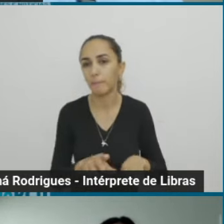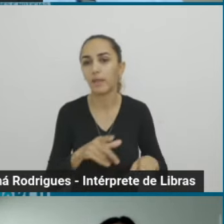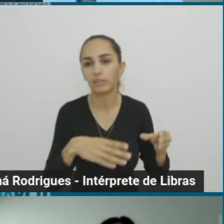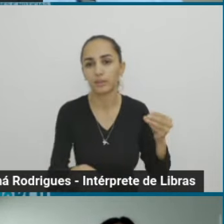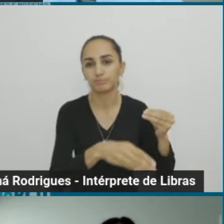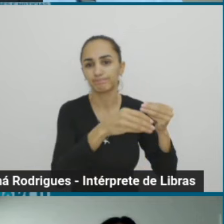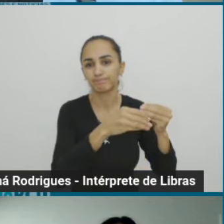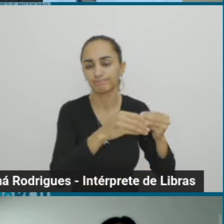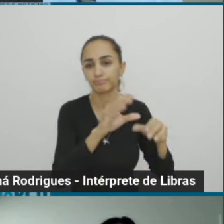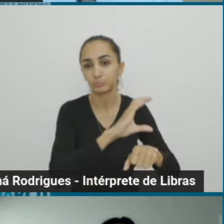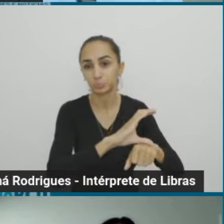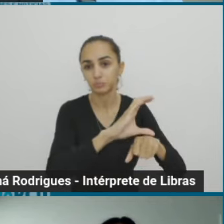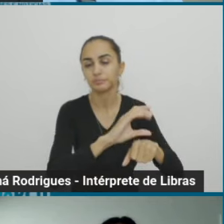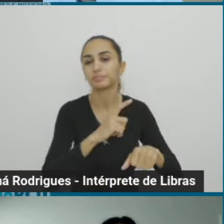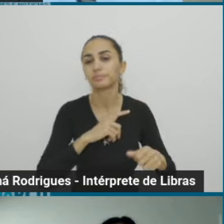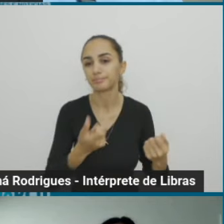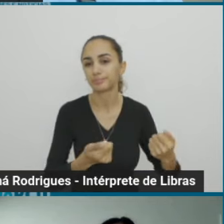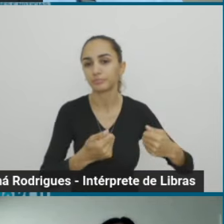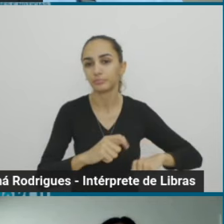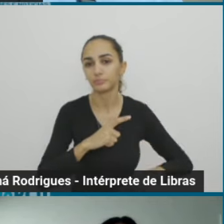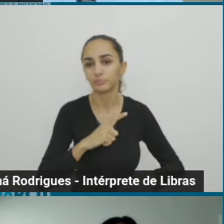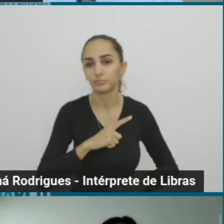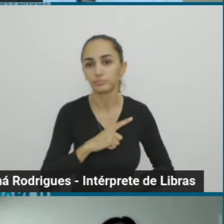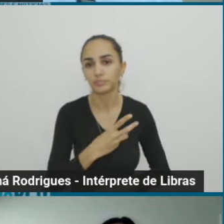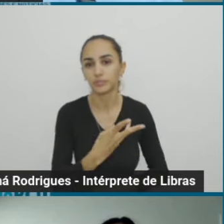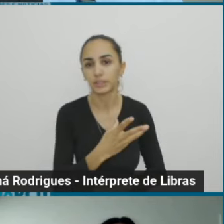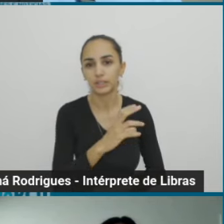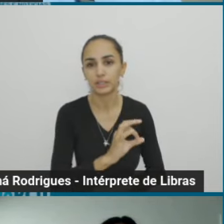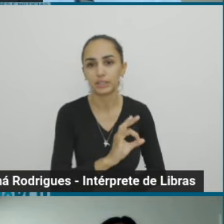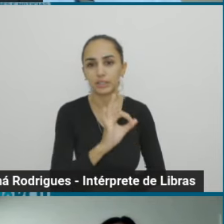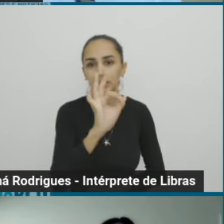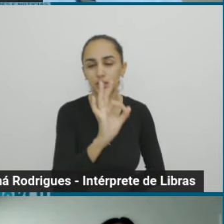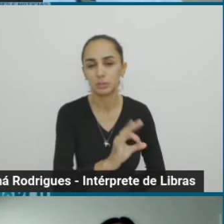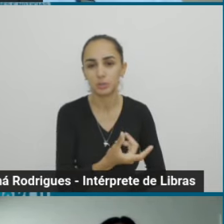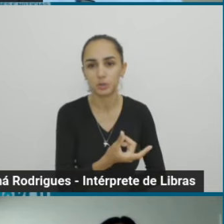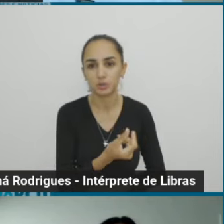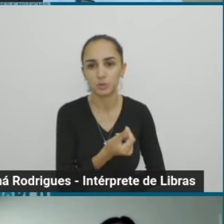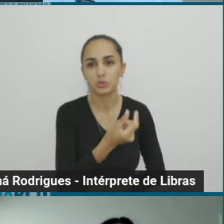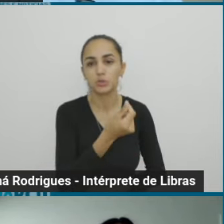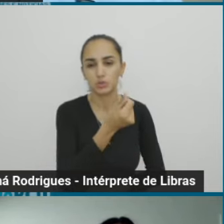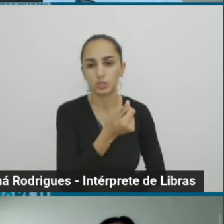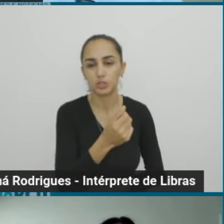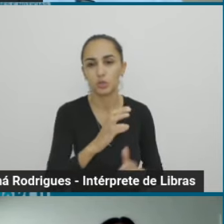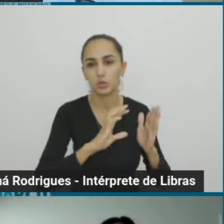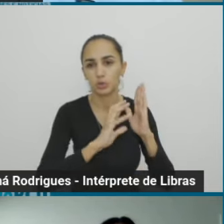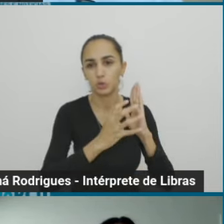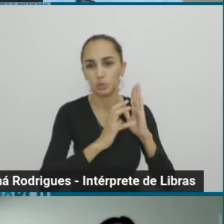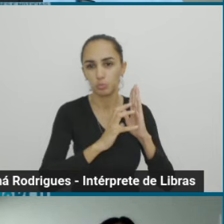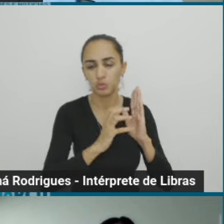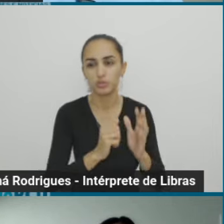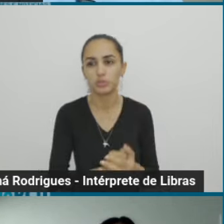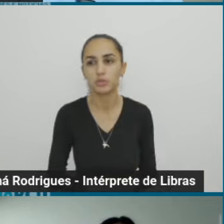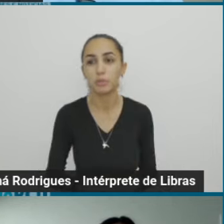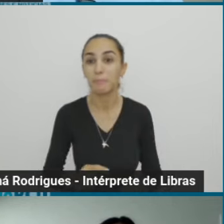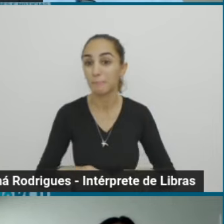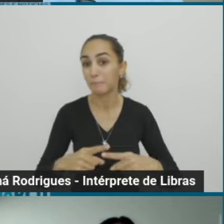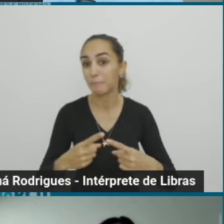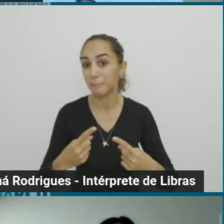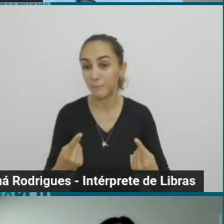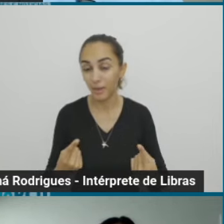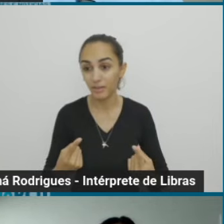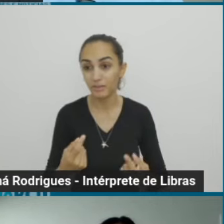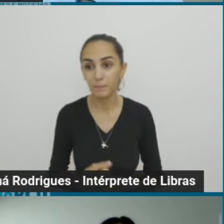constitucional a possibilidade de receberem pelo menos 30% dos recursos partidários nas suas campanhas. Mas e em